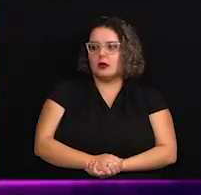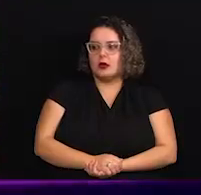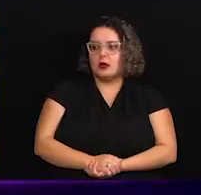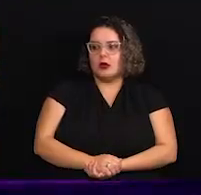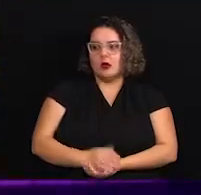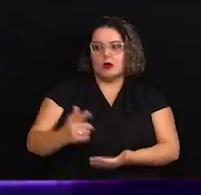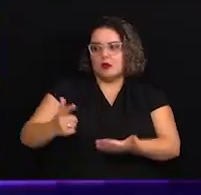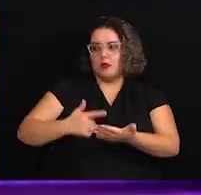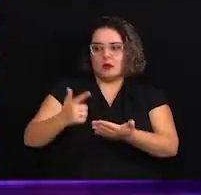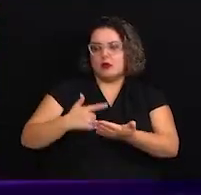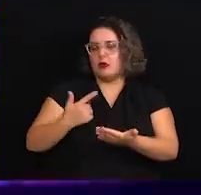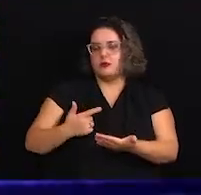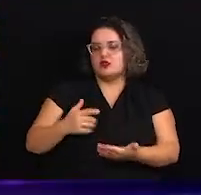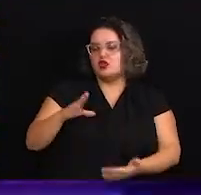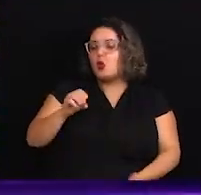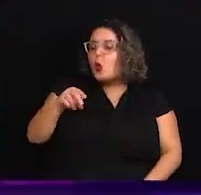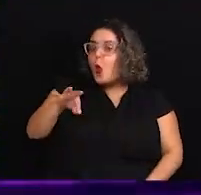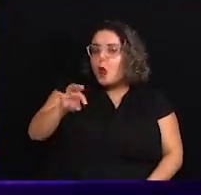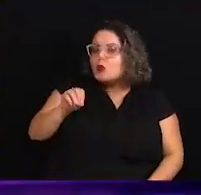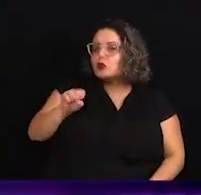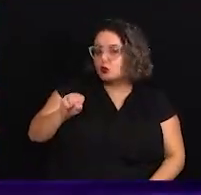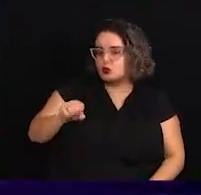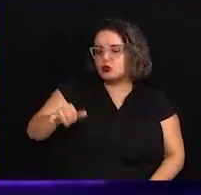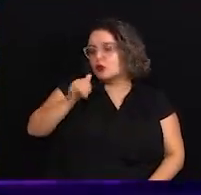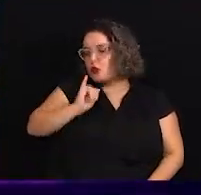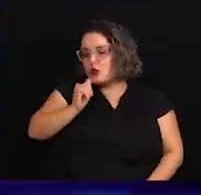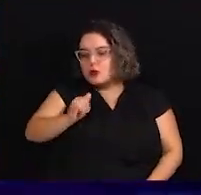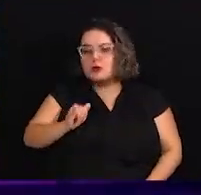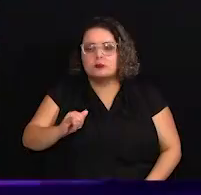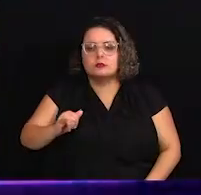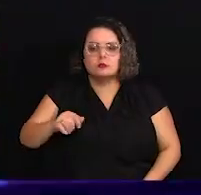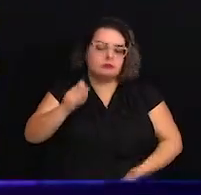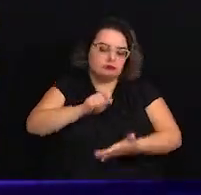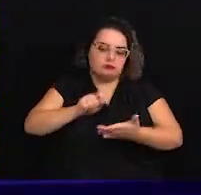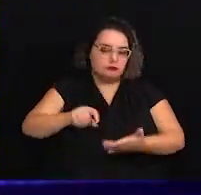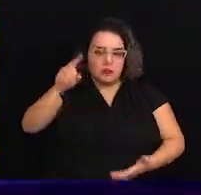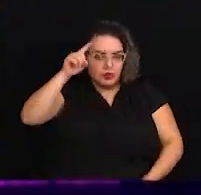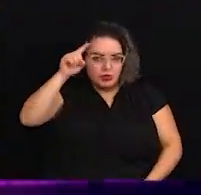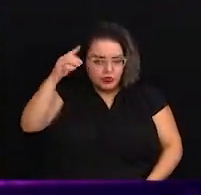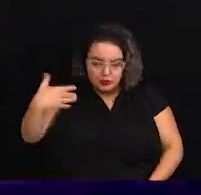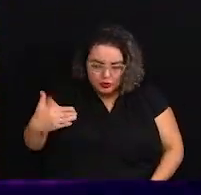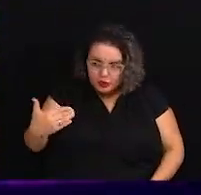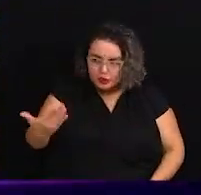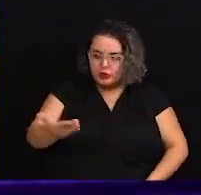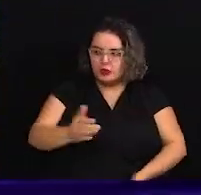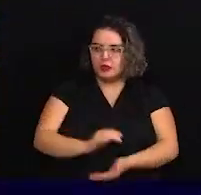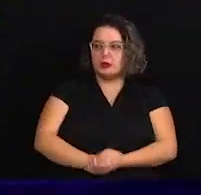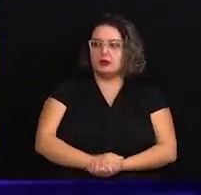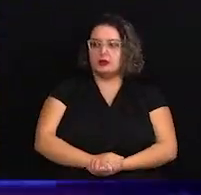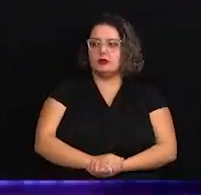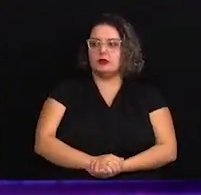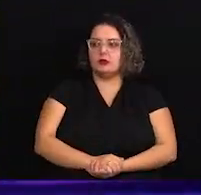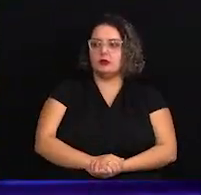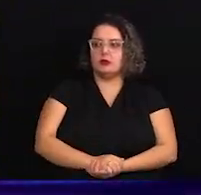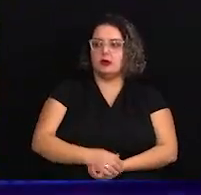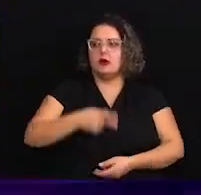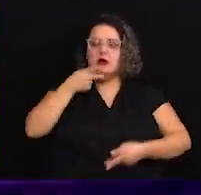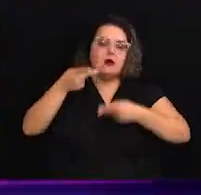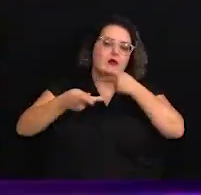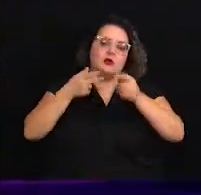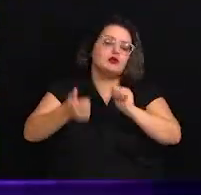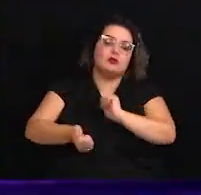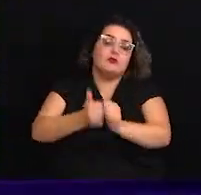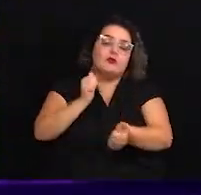alguns contos eu escrevi em dias. Então, assim, por se tratar de outros temas. No livro de contos, por exemplo, ele fala muito sobre futebol,